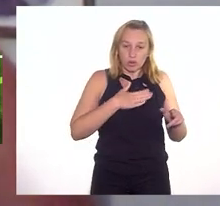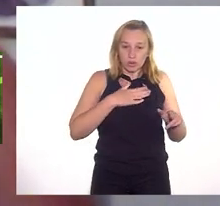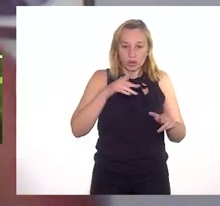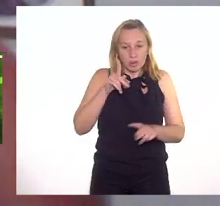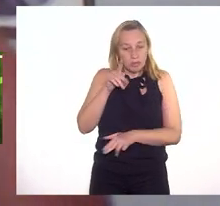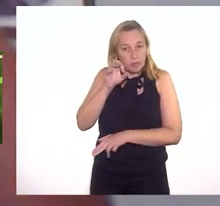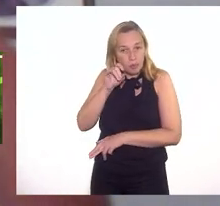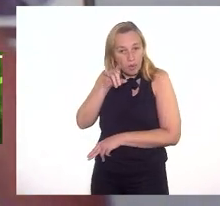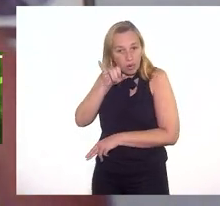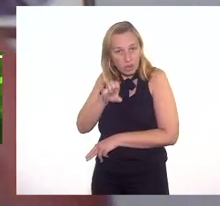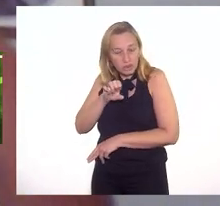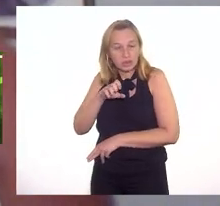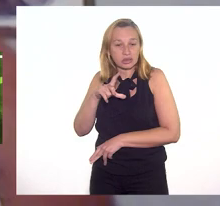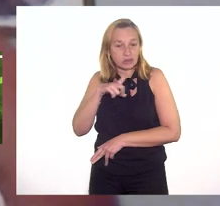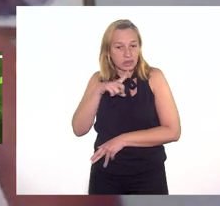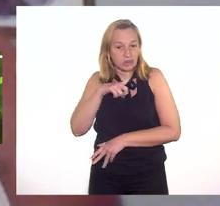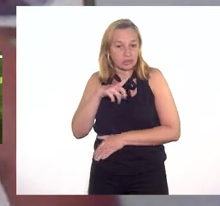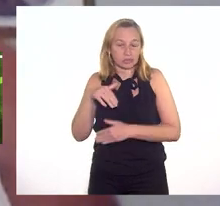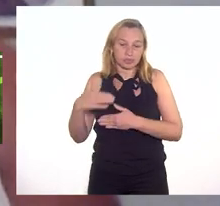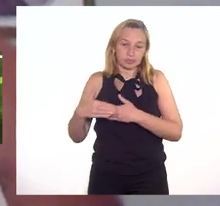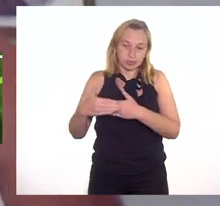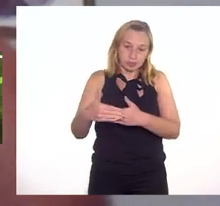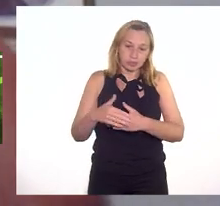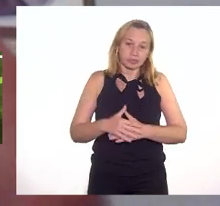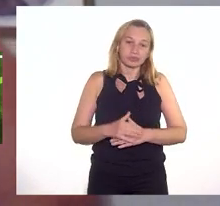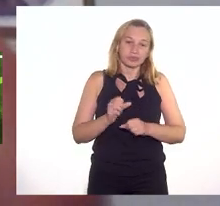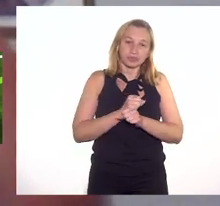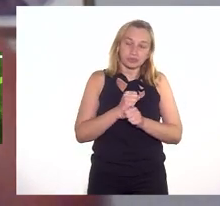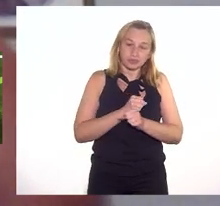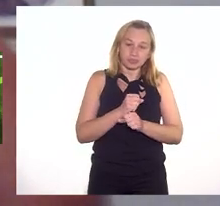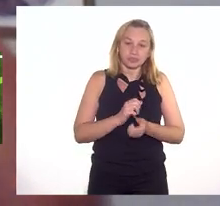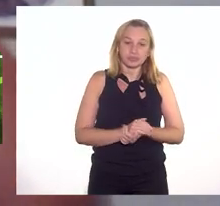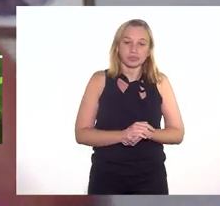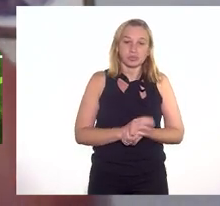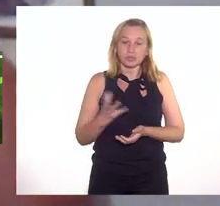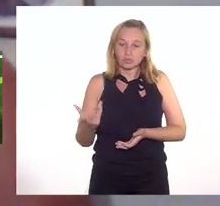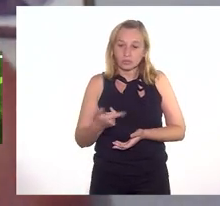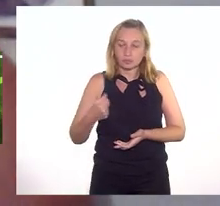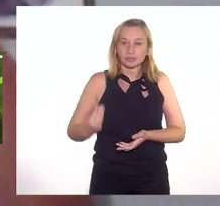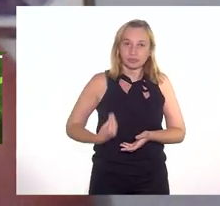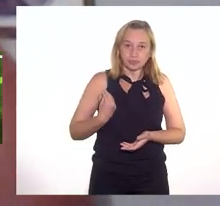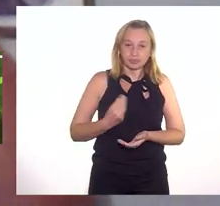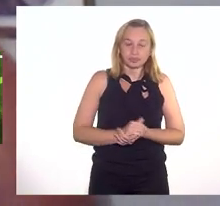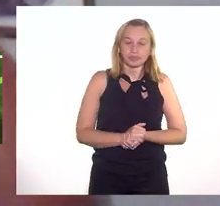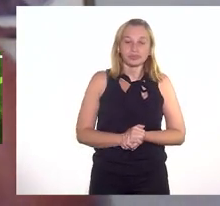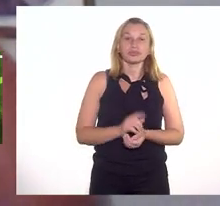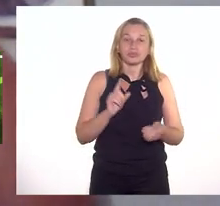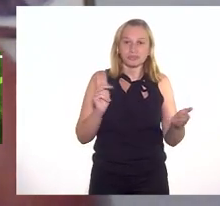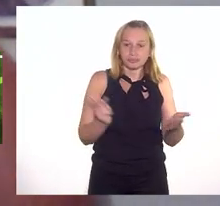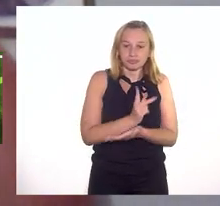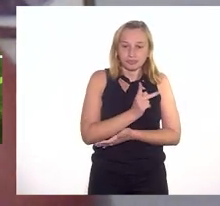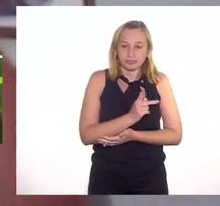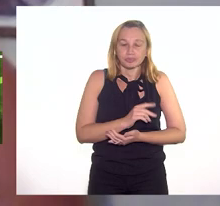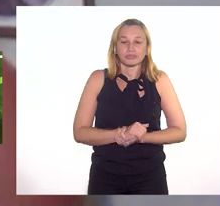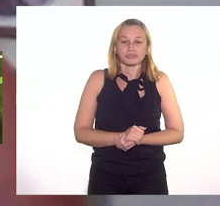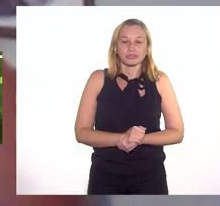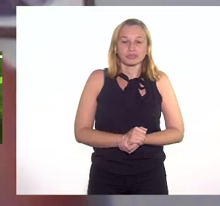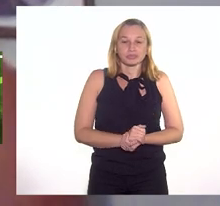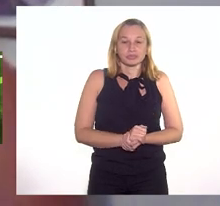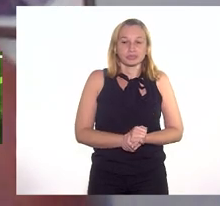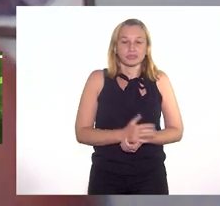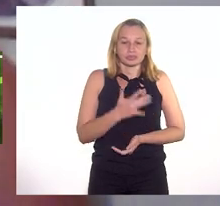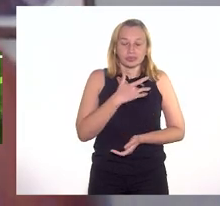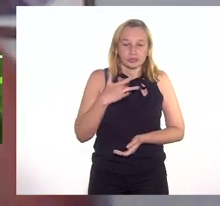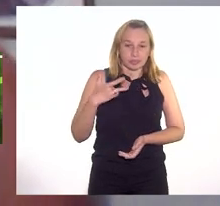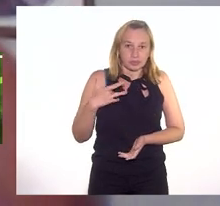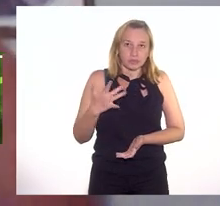tenham no decorrer desses próximos anos qualidade de vida. E para que isso aconteça, a